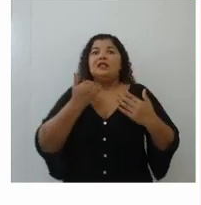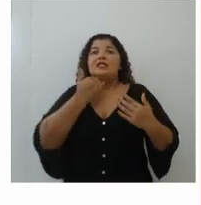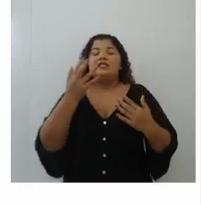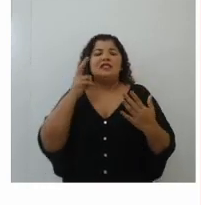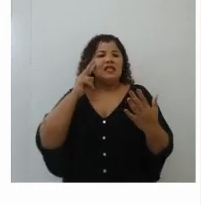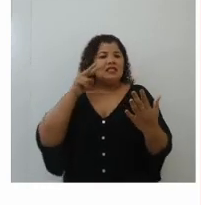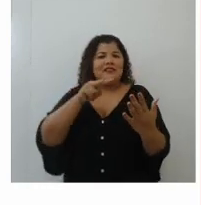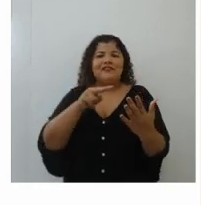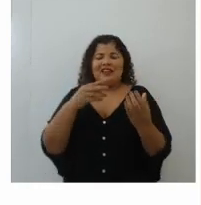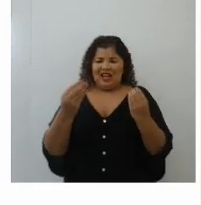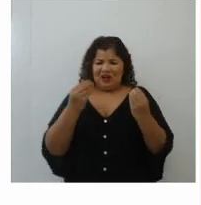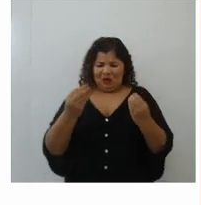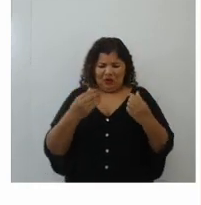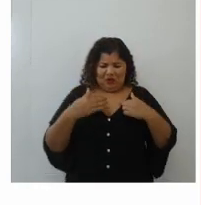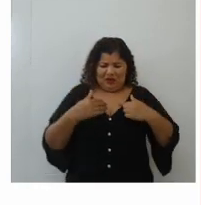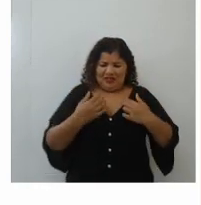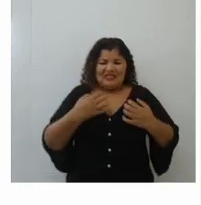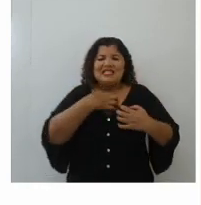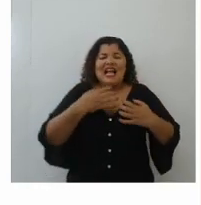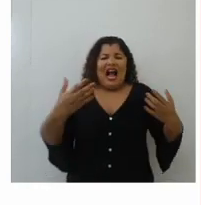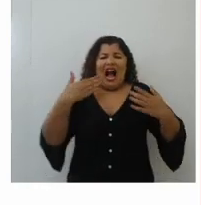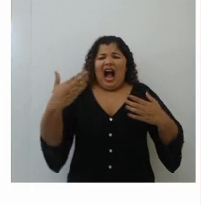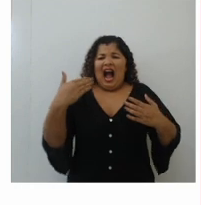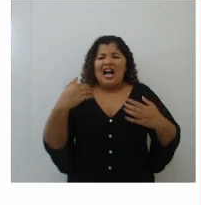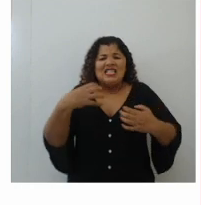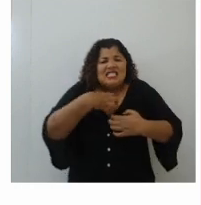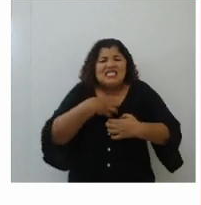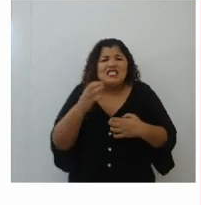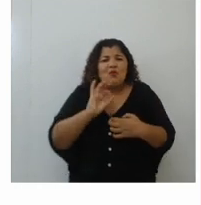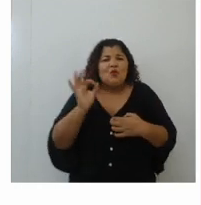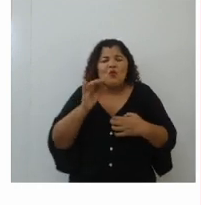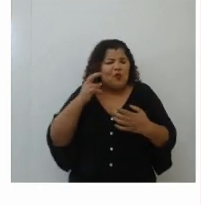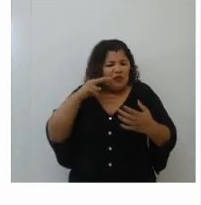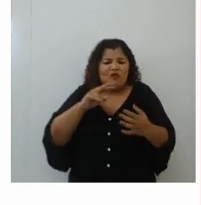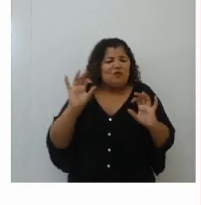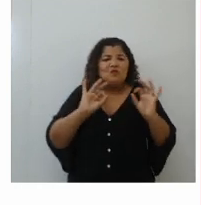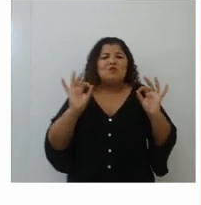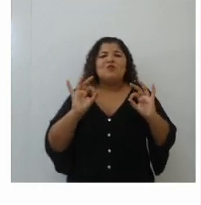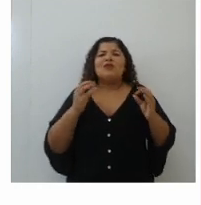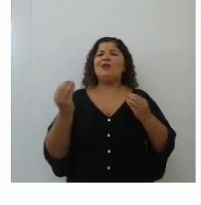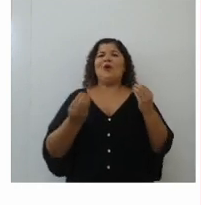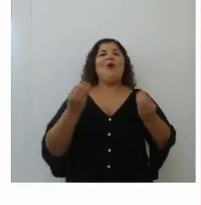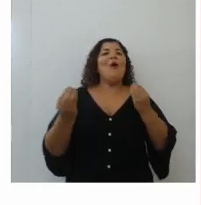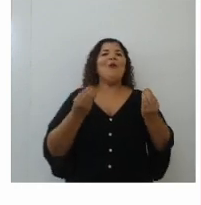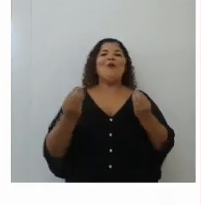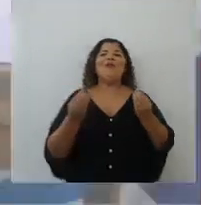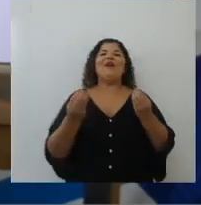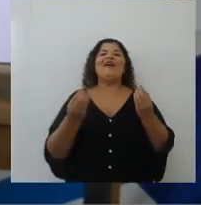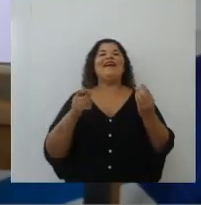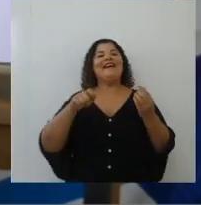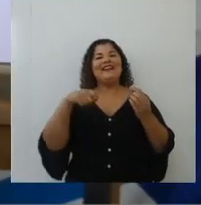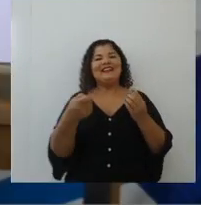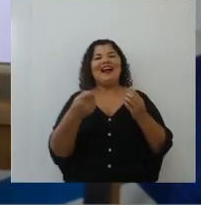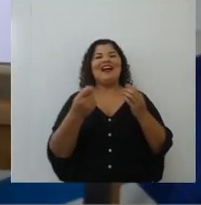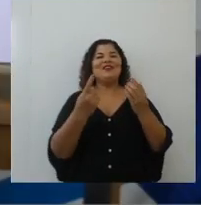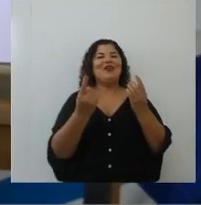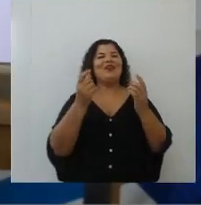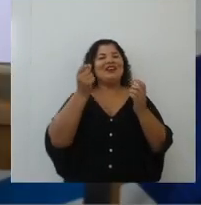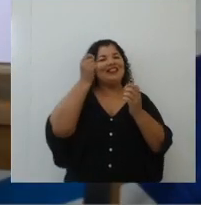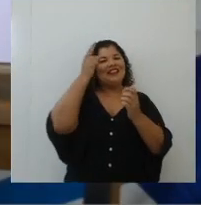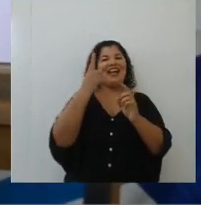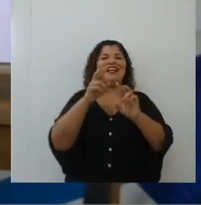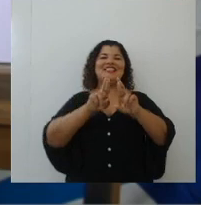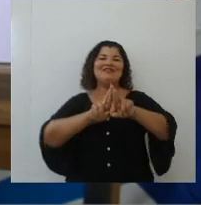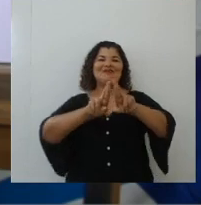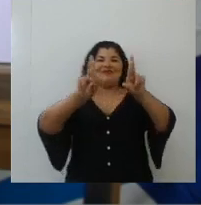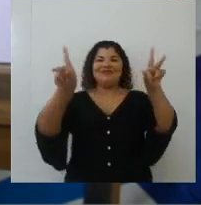se arde, né? Uma coisa arde e a gente não sente, e a gente não vê. Como é que é isso? Percebe aqui uma oposição de ideias,